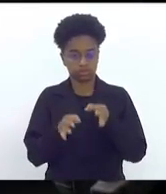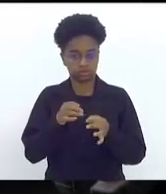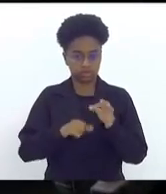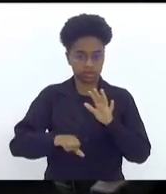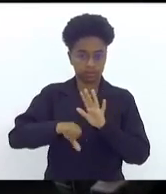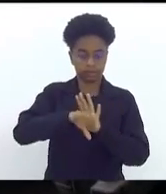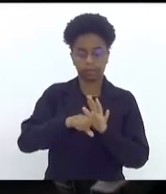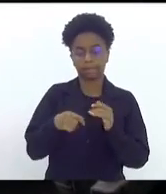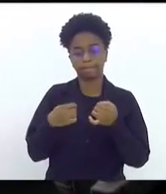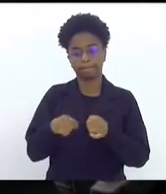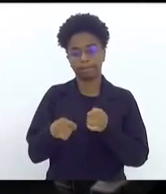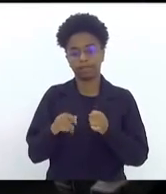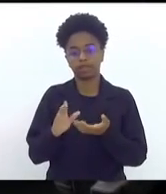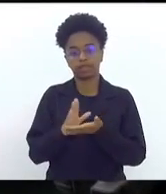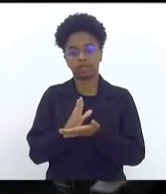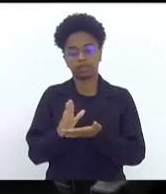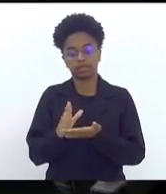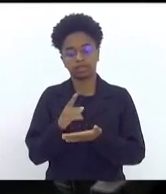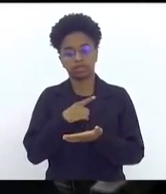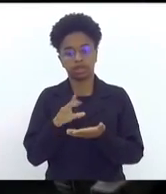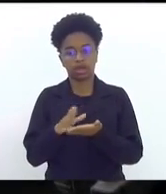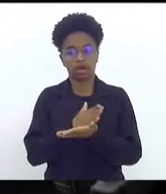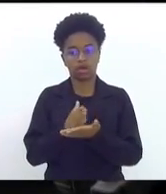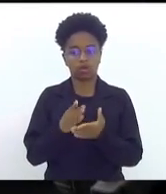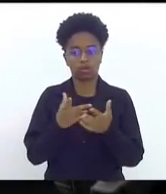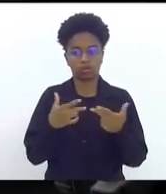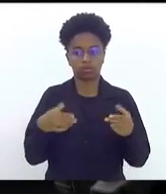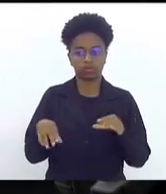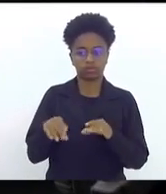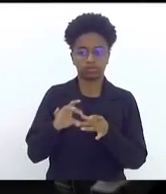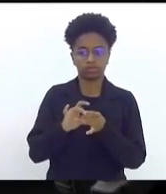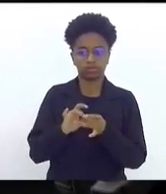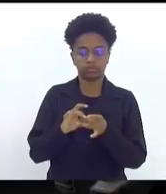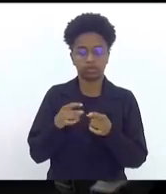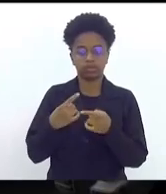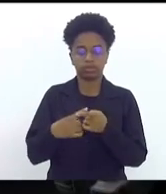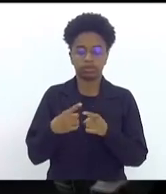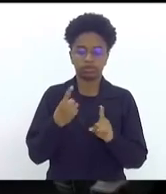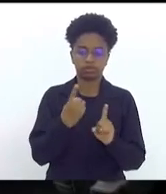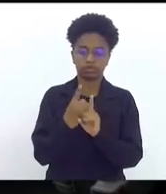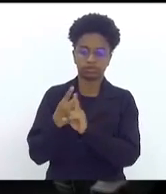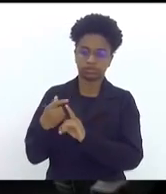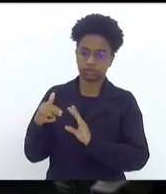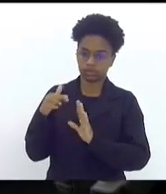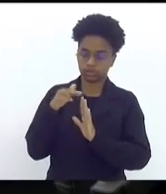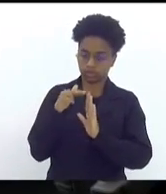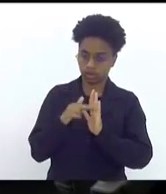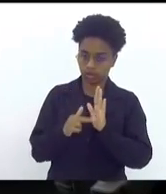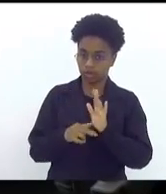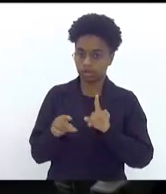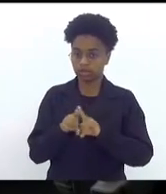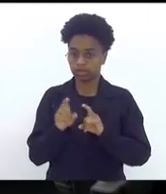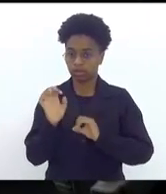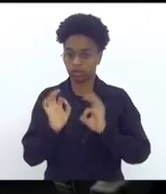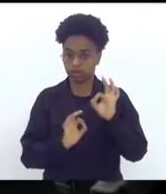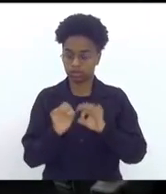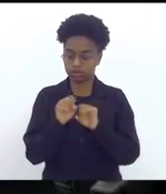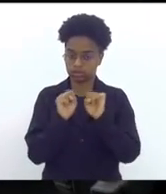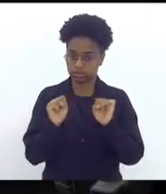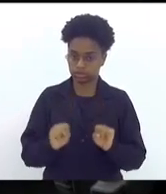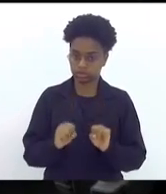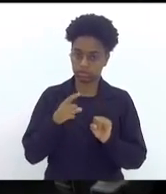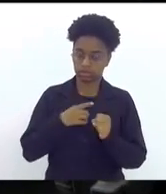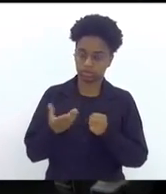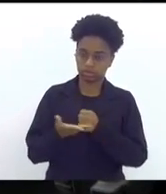deve contemplar algumas dimensões. Não há dúvida de que a identificação das normas e sua organização sistemática são fundamentais. É